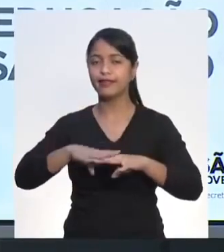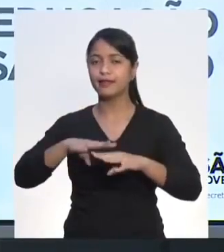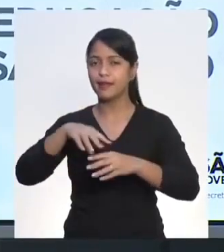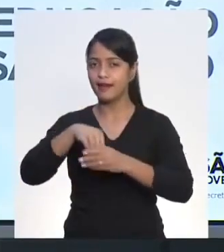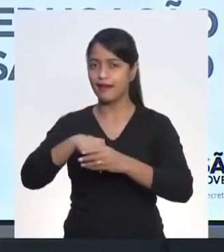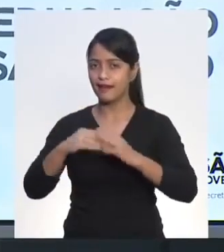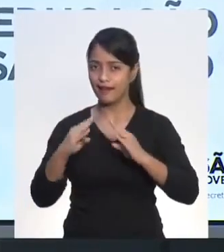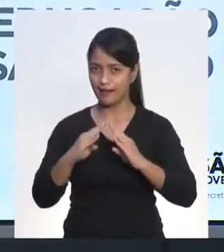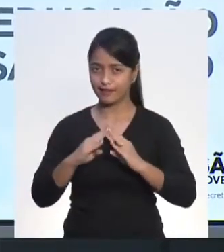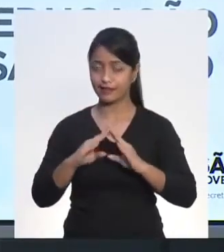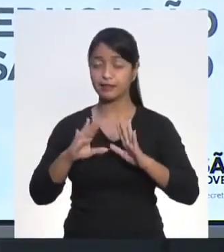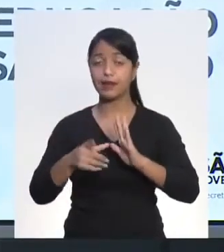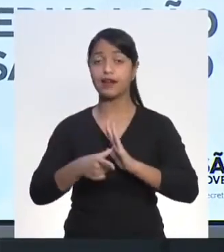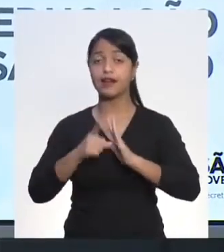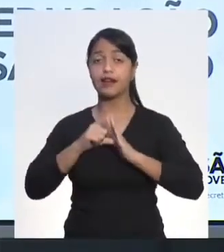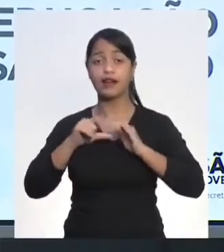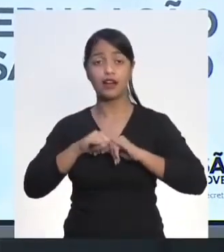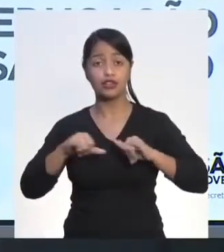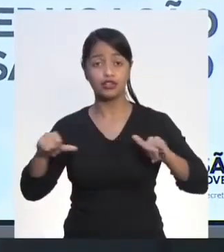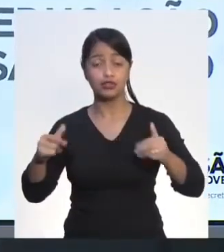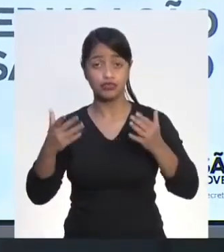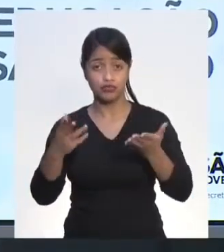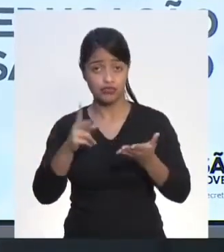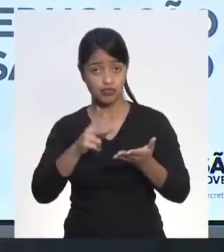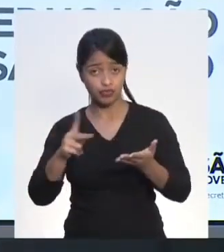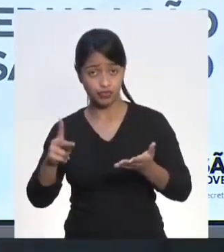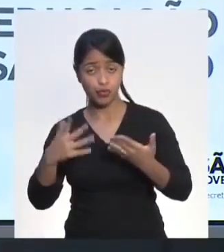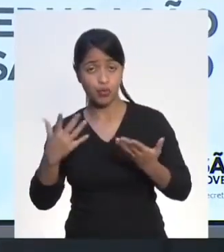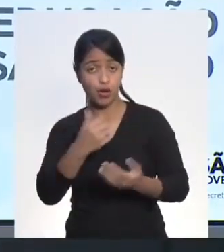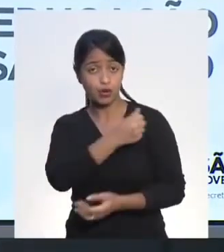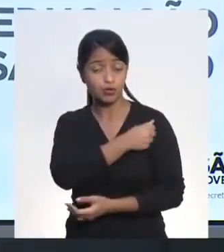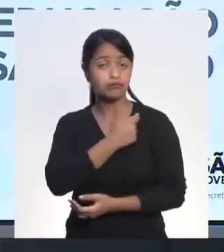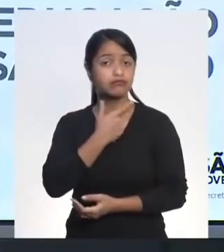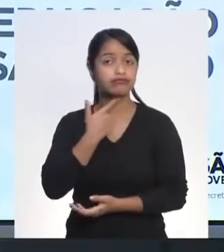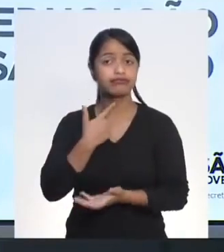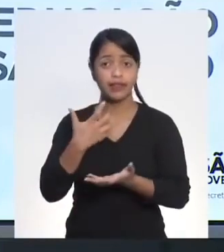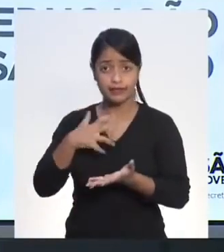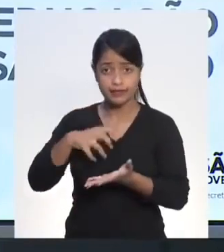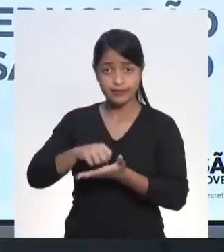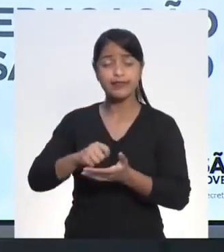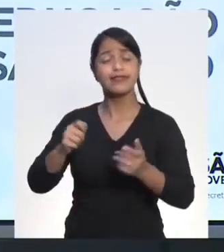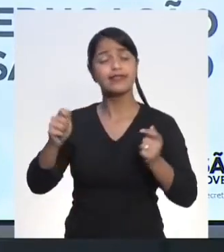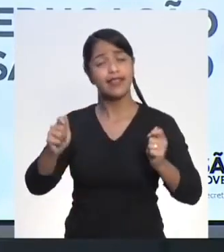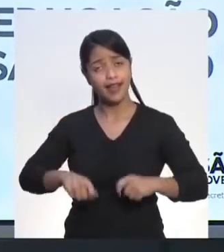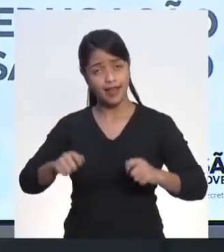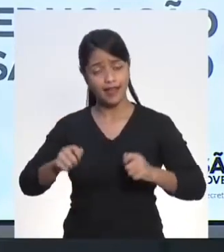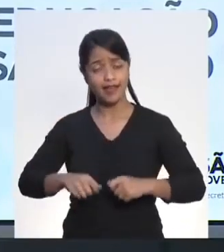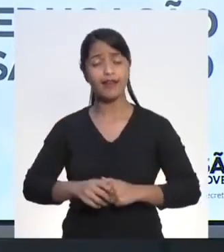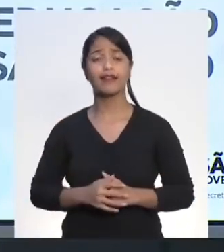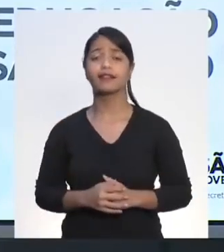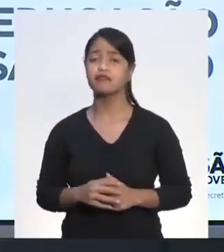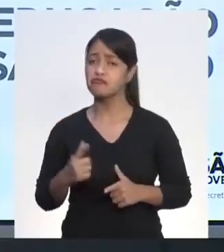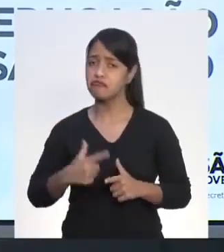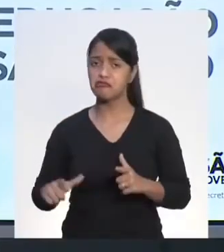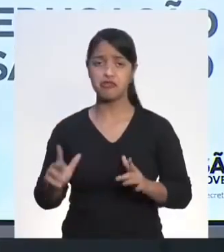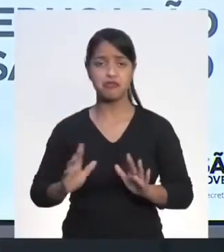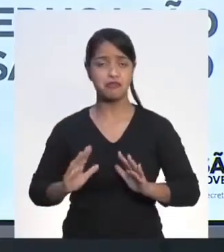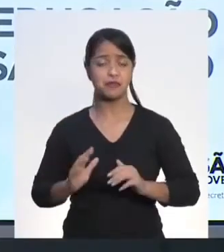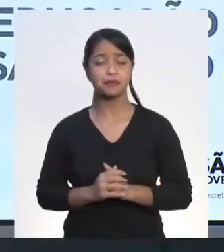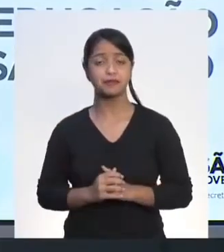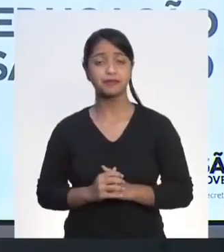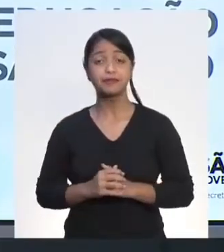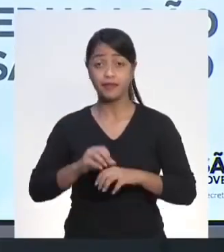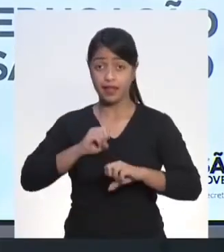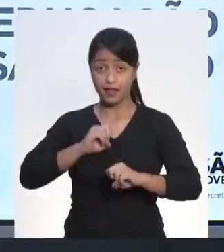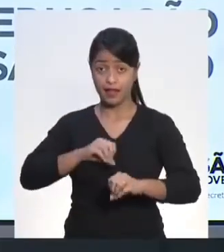aí antes, professor ou aluno que ainda quer se inscrever, dá tempo ainda, sem problema nenhum. No início, geralmente, das aulas, tem lá o